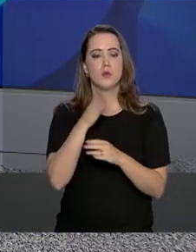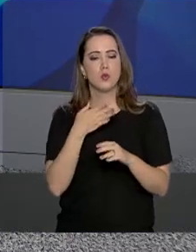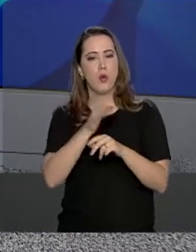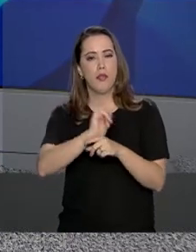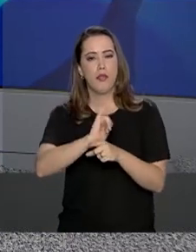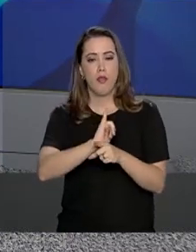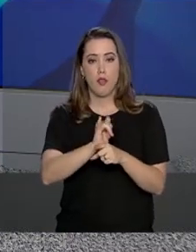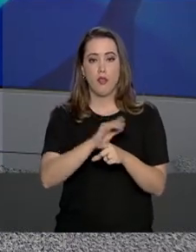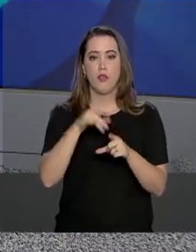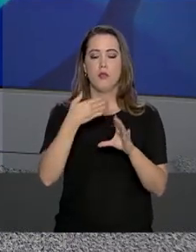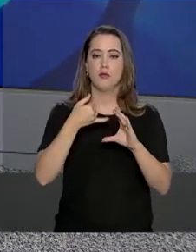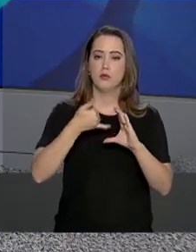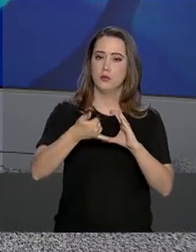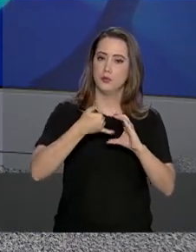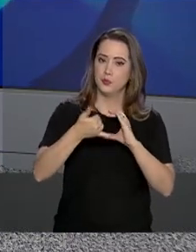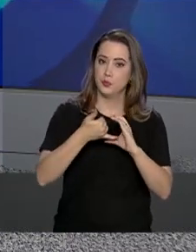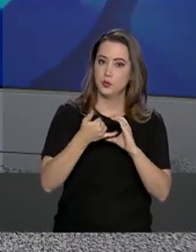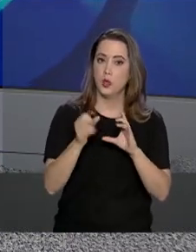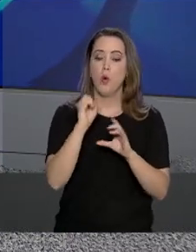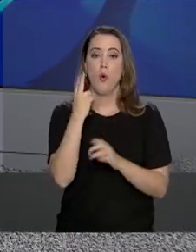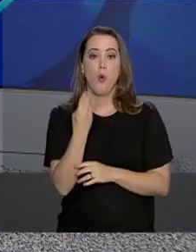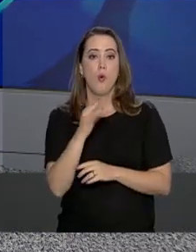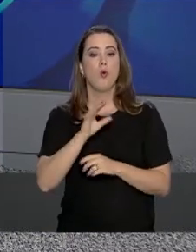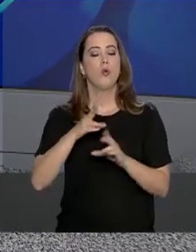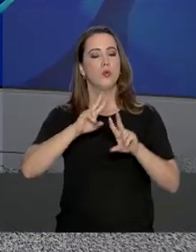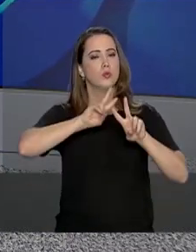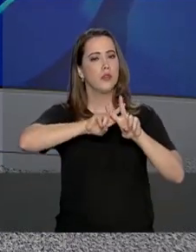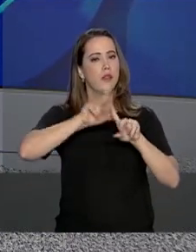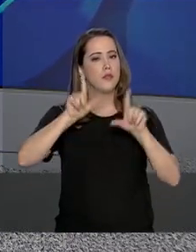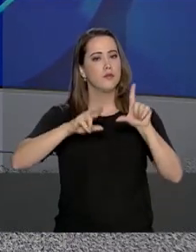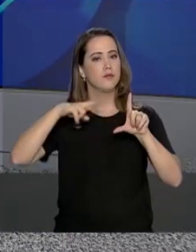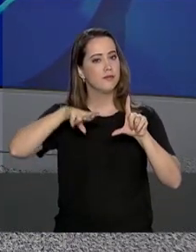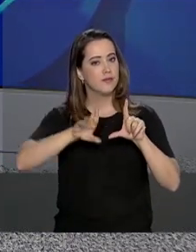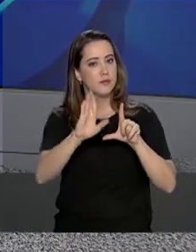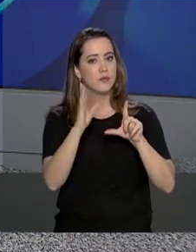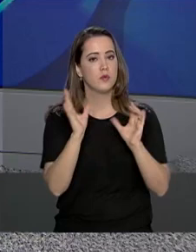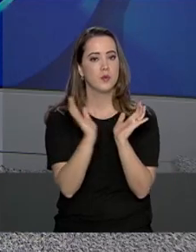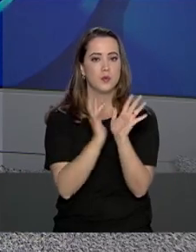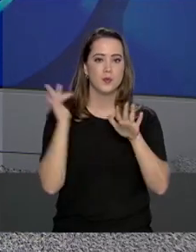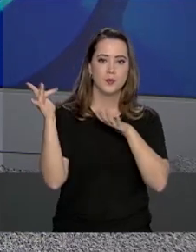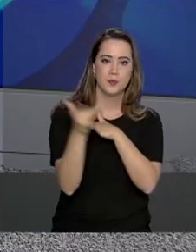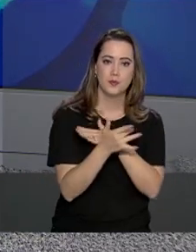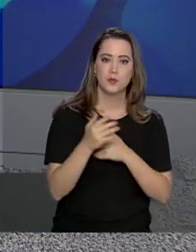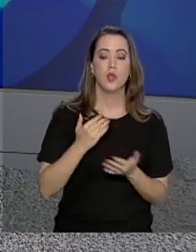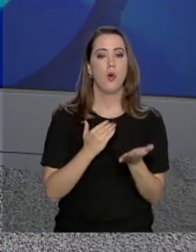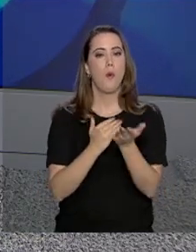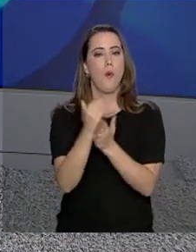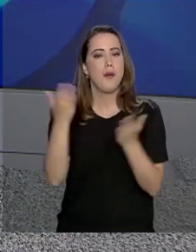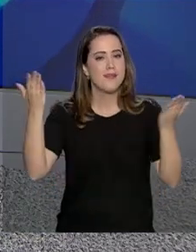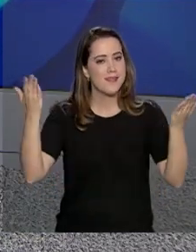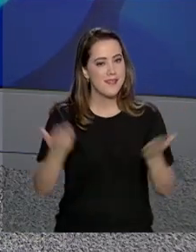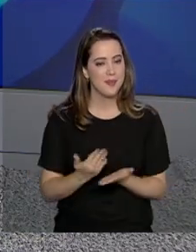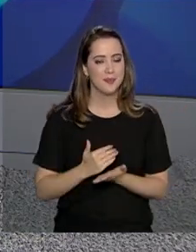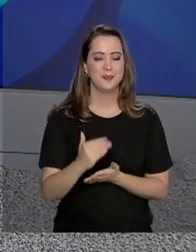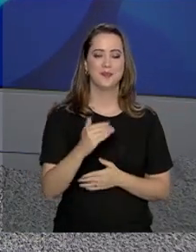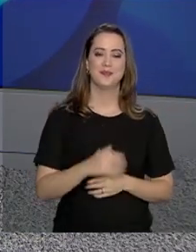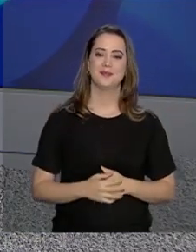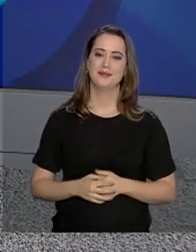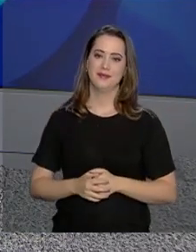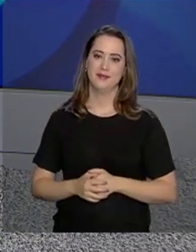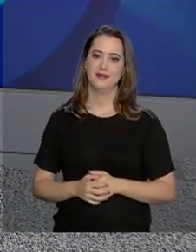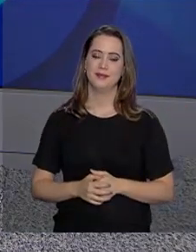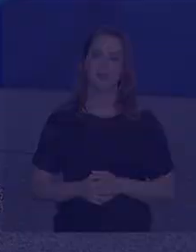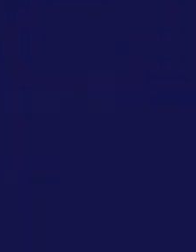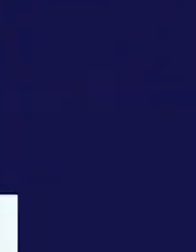basta acessar o bate-papo ao vivo no YouTube ou usar hashtag TVNBR nas redes sociais. O repórter NBR começa